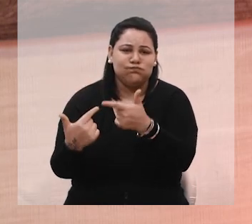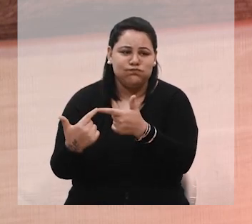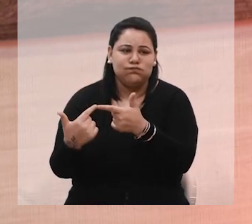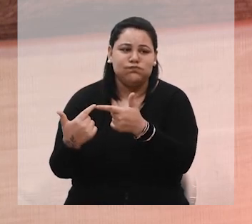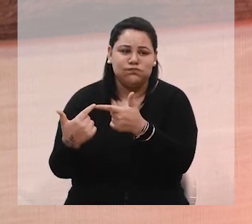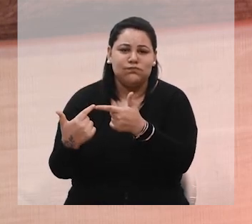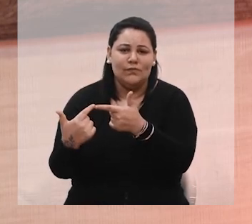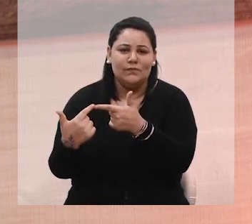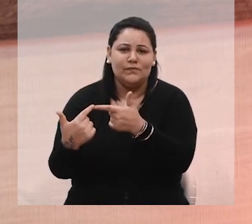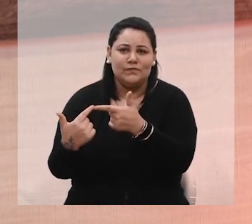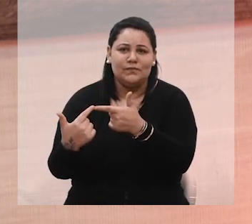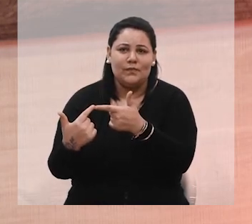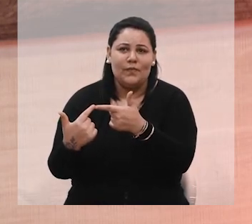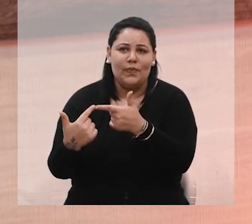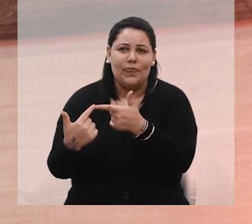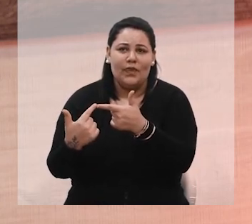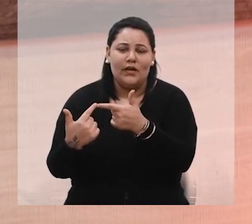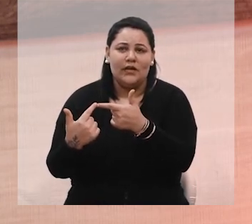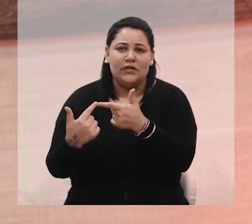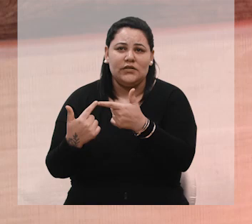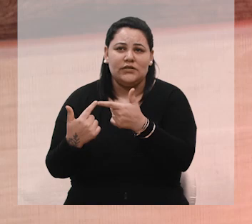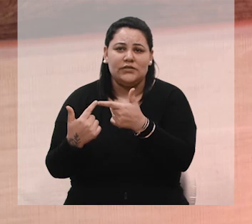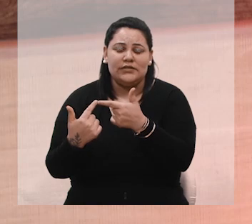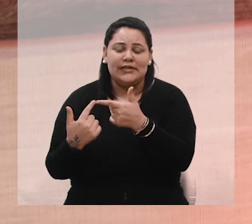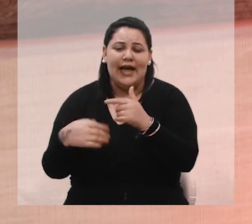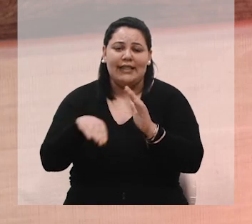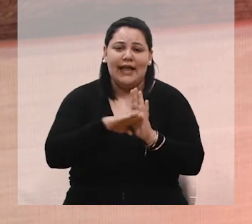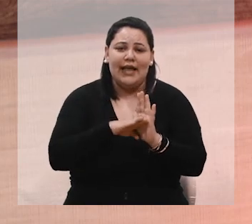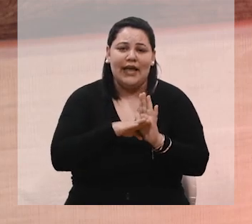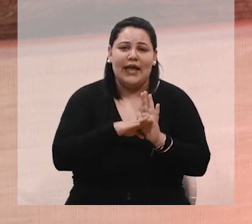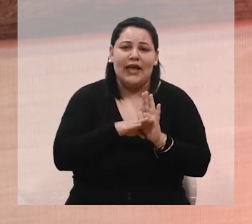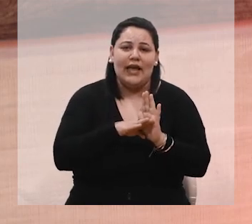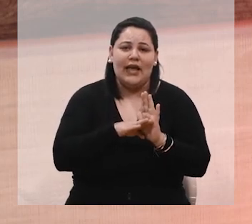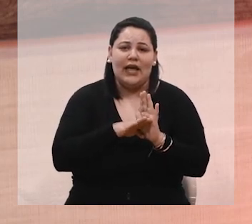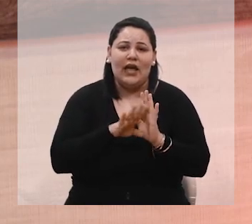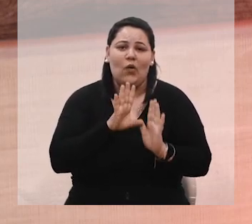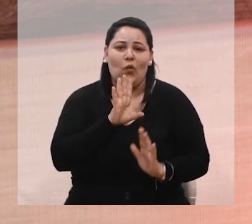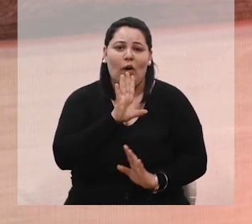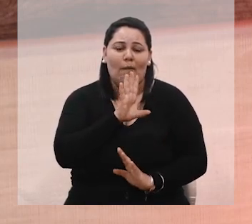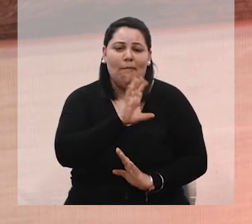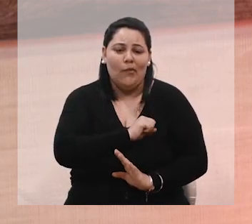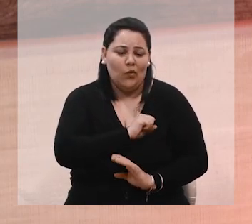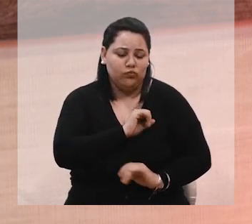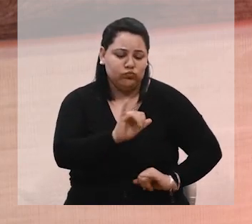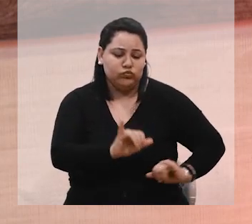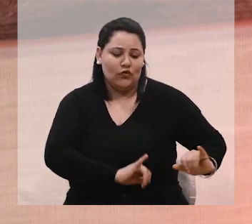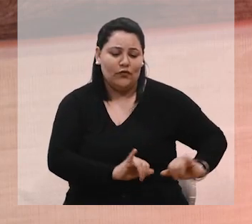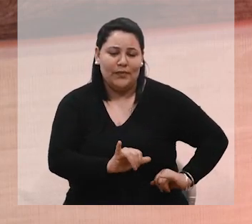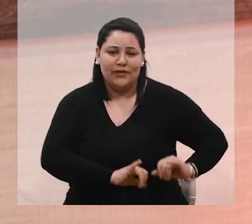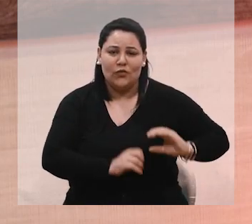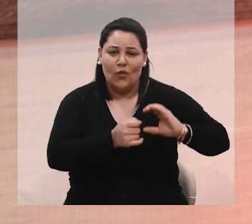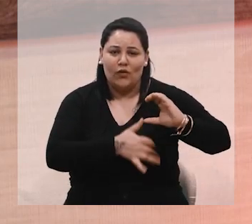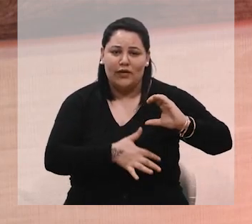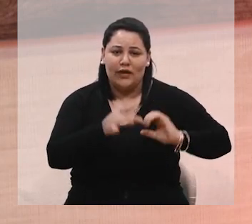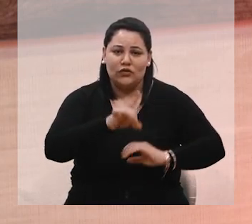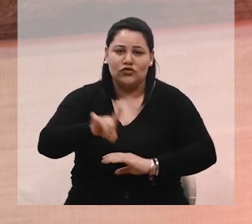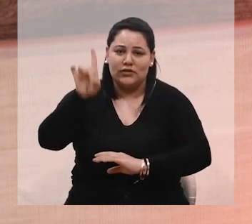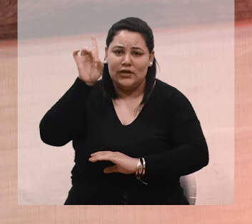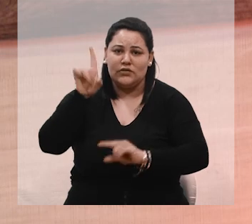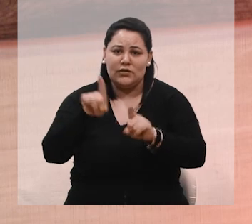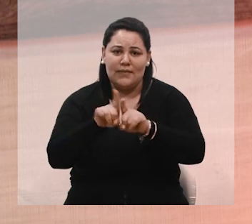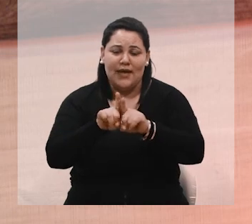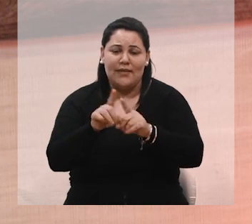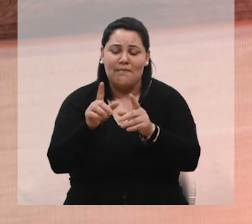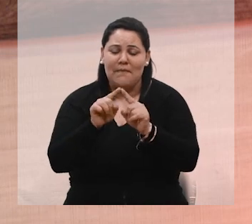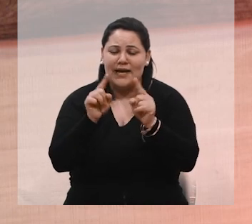subsequentes. E depois tem outros poemas dedicados ao amor, ao sofrimento, ao conceito de Deus. Mas eu gostaria de começar